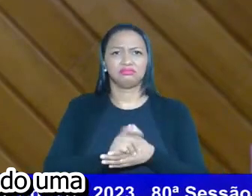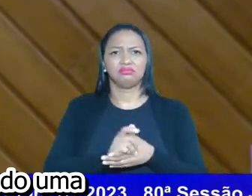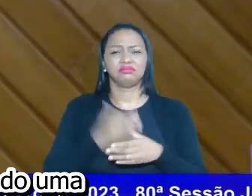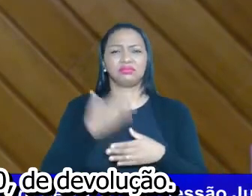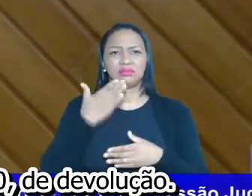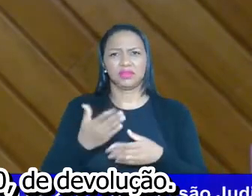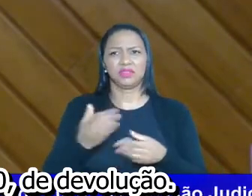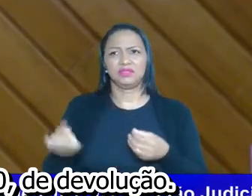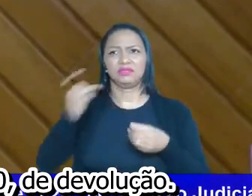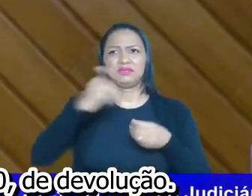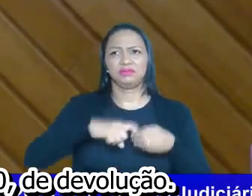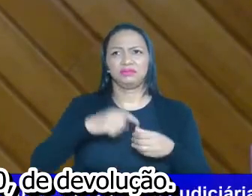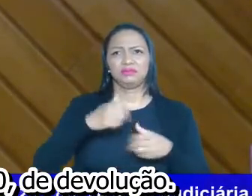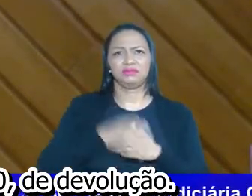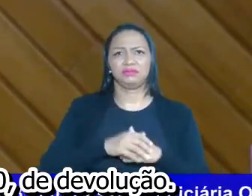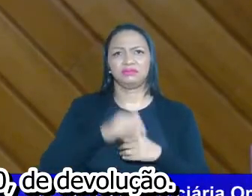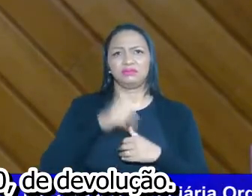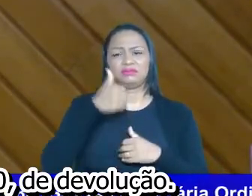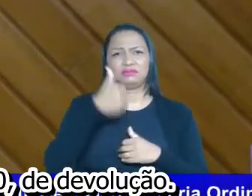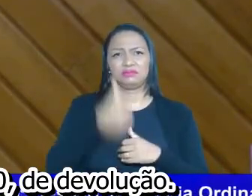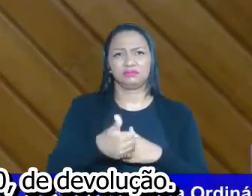devolução, se não me engano, de